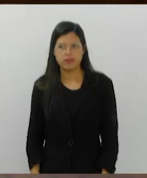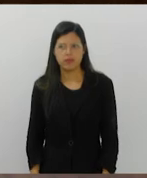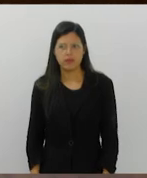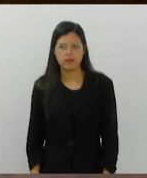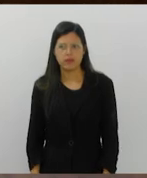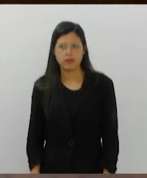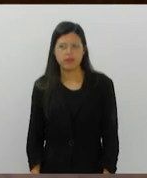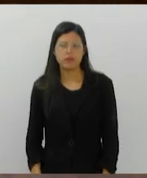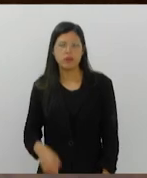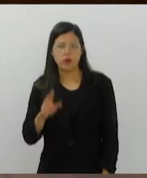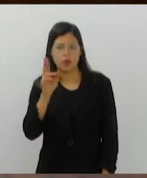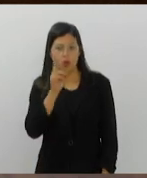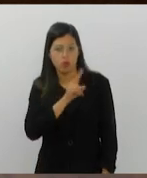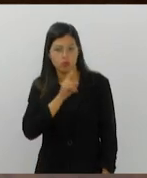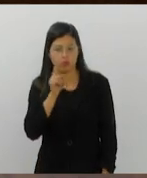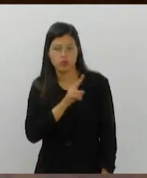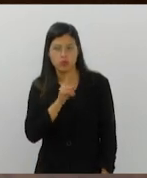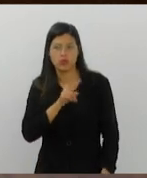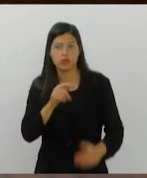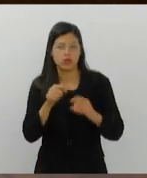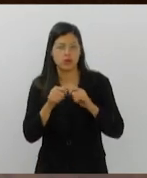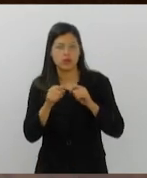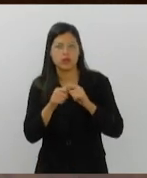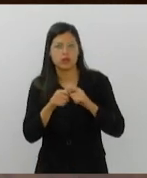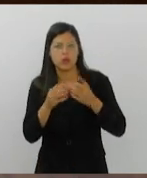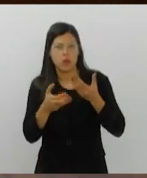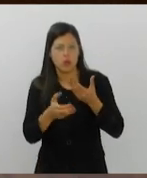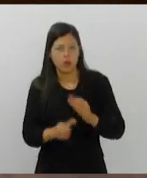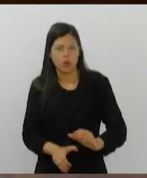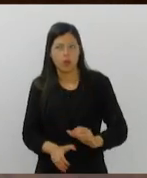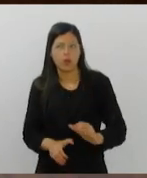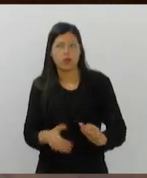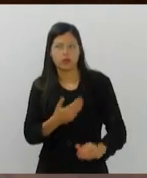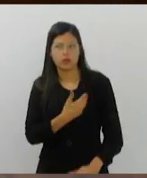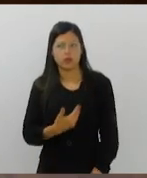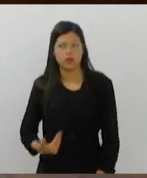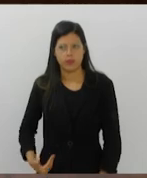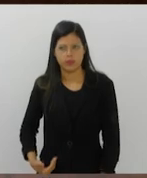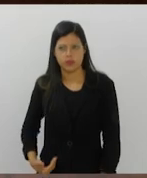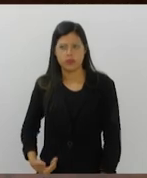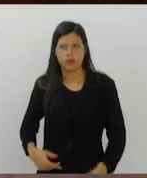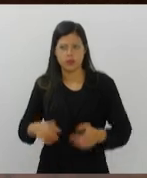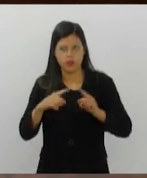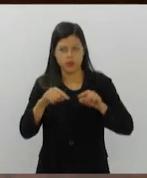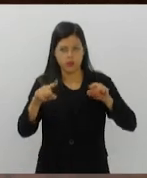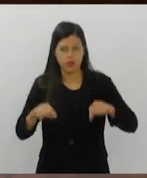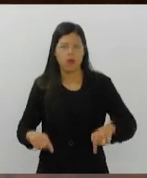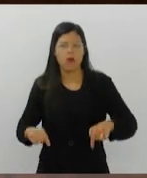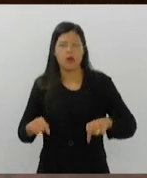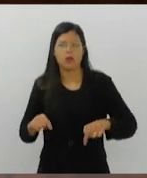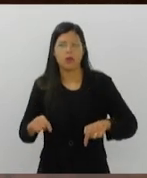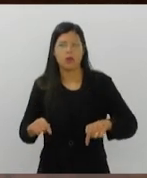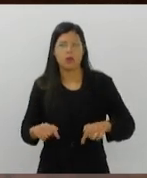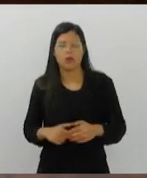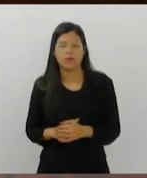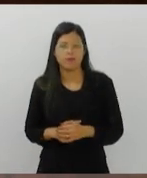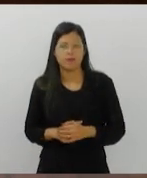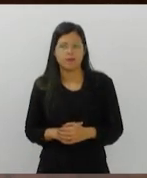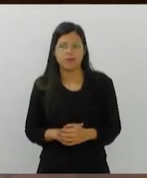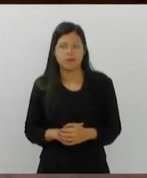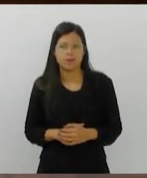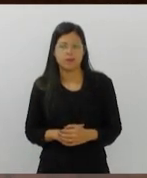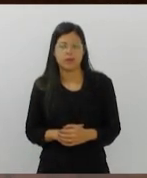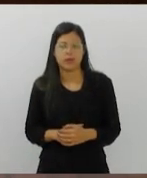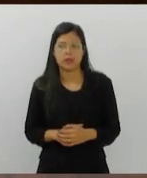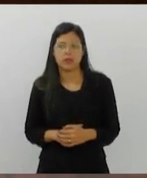iminente urgência de realização do concurso público para o complemento do quadro funcional da FIPERJ, essa